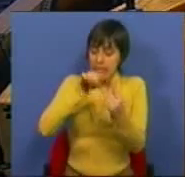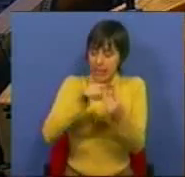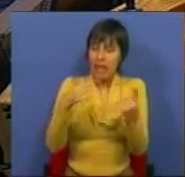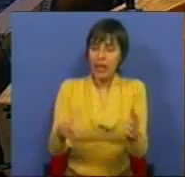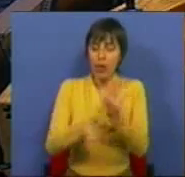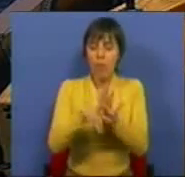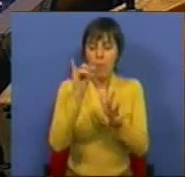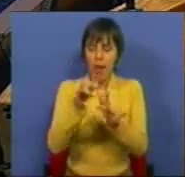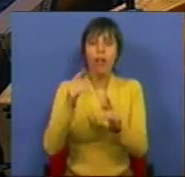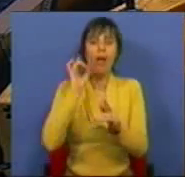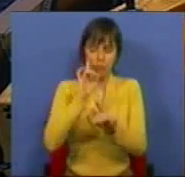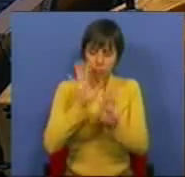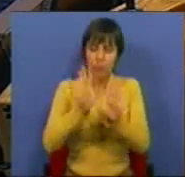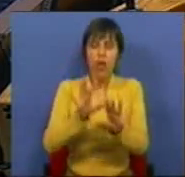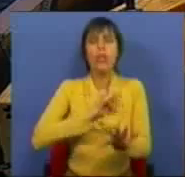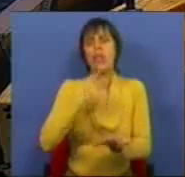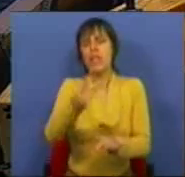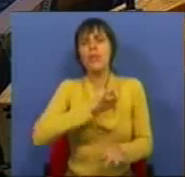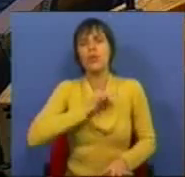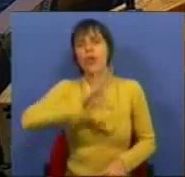ela é nesse sentido uma lei virtuosa.